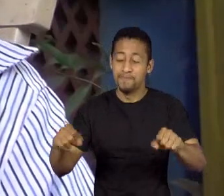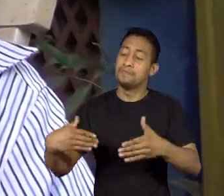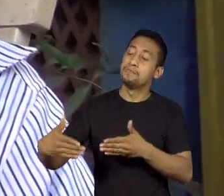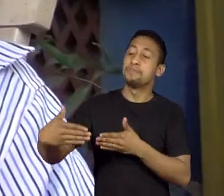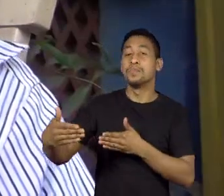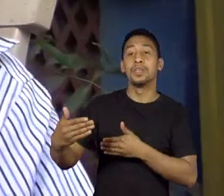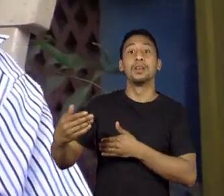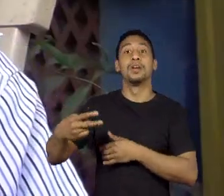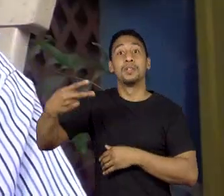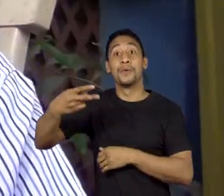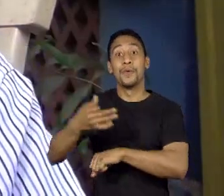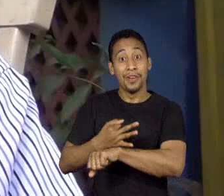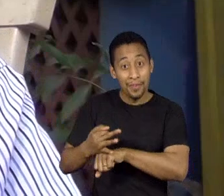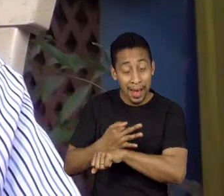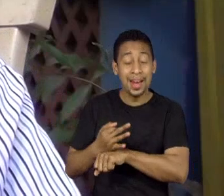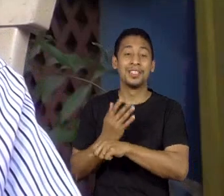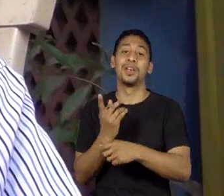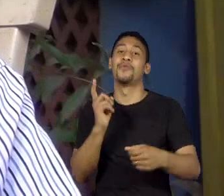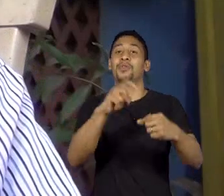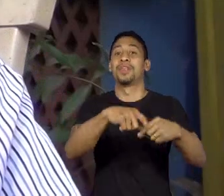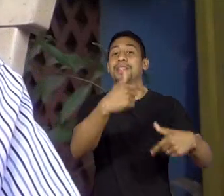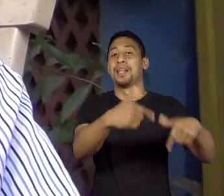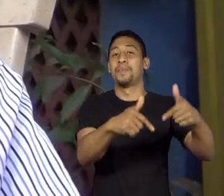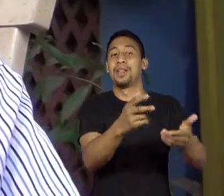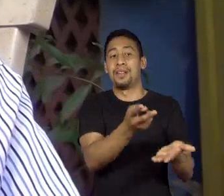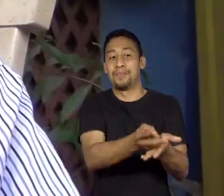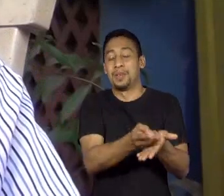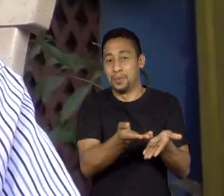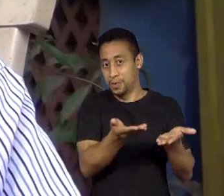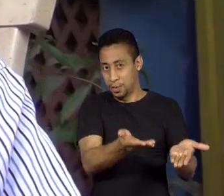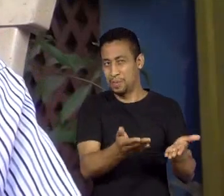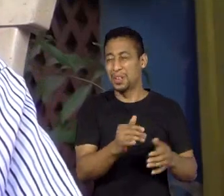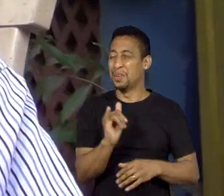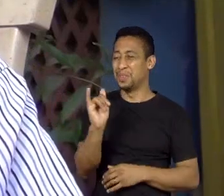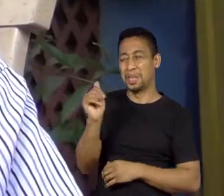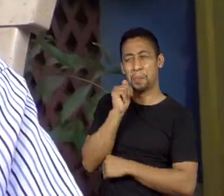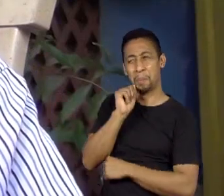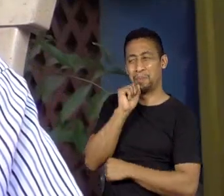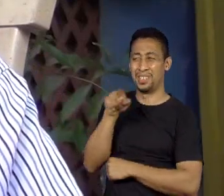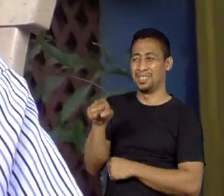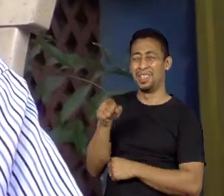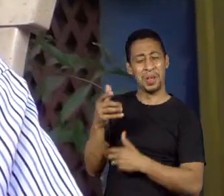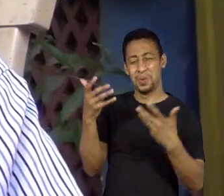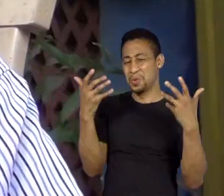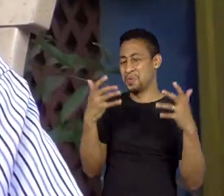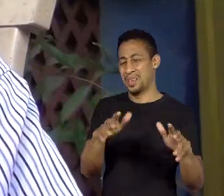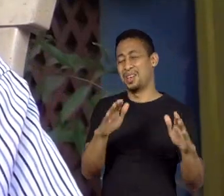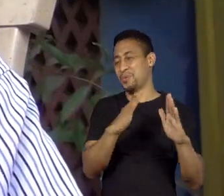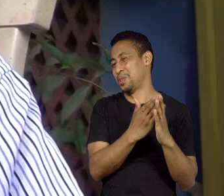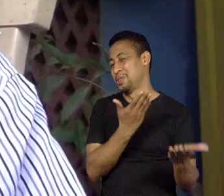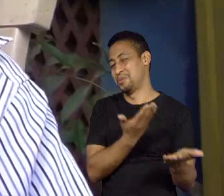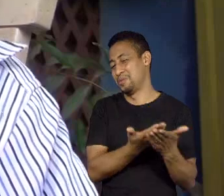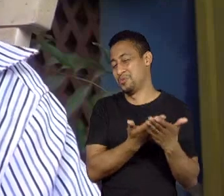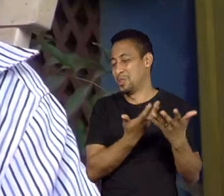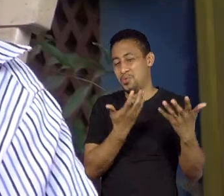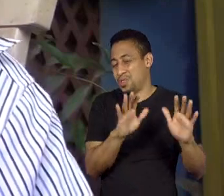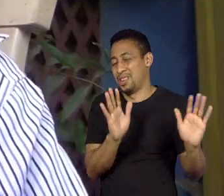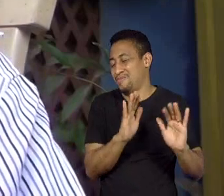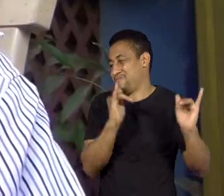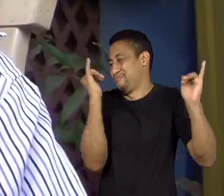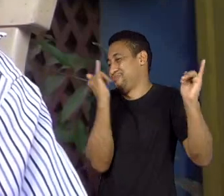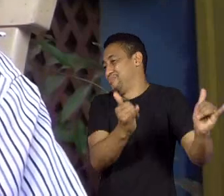trabalhar, mas aí eu disse para minha mãe, eu não vou continuar na escola,